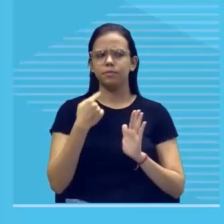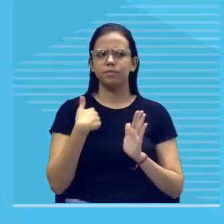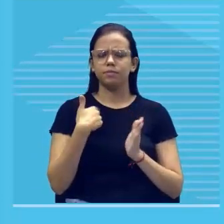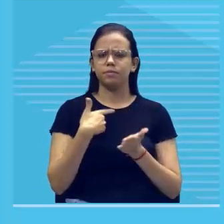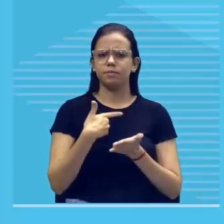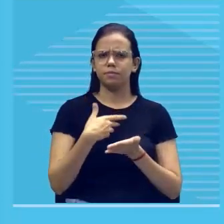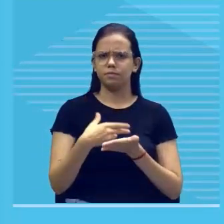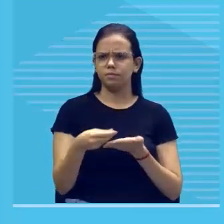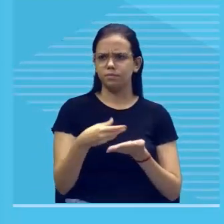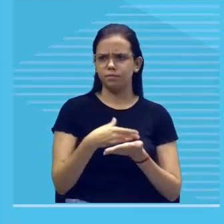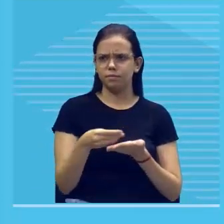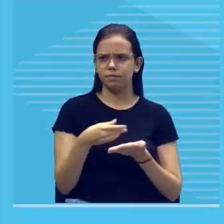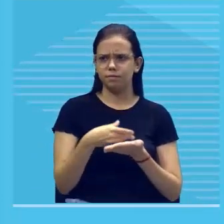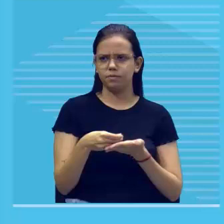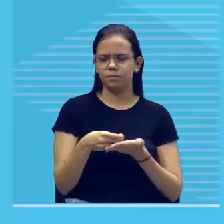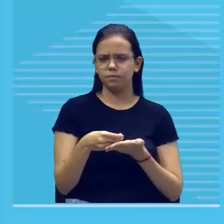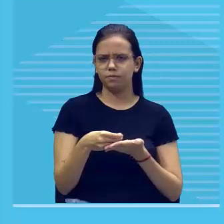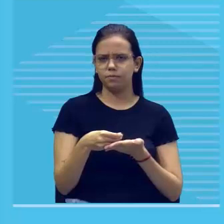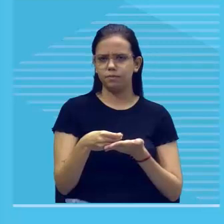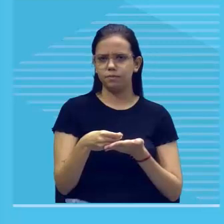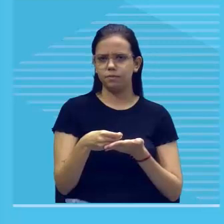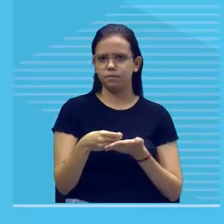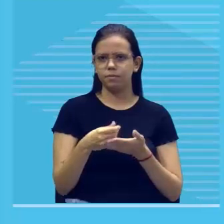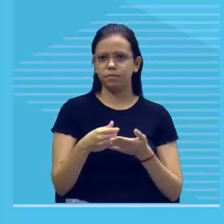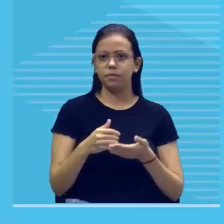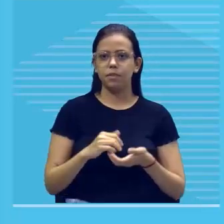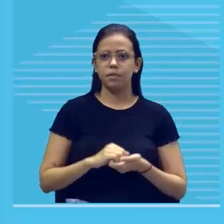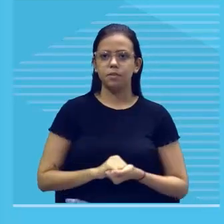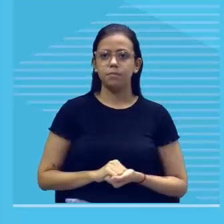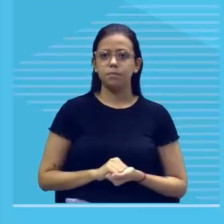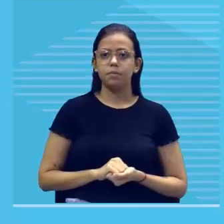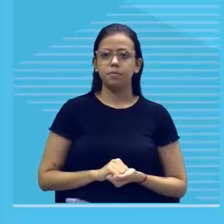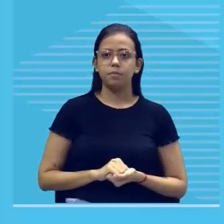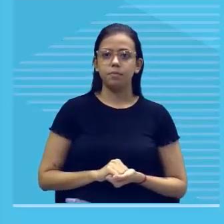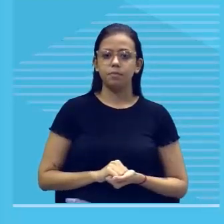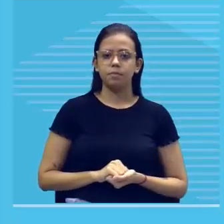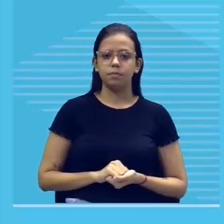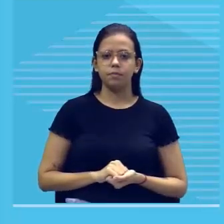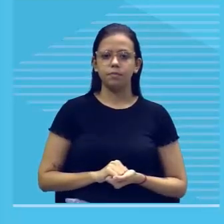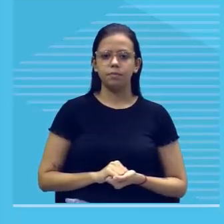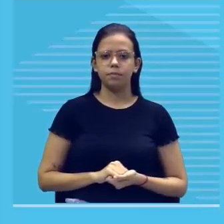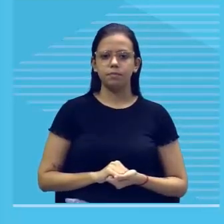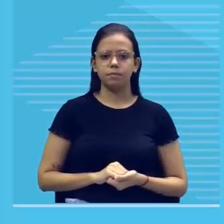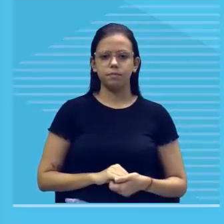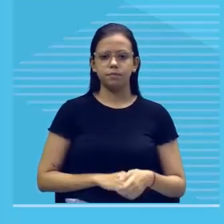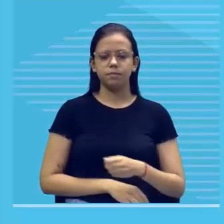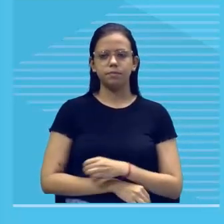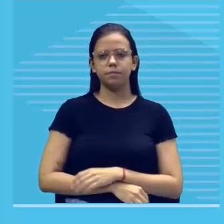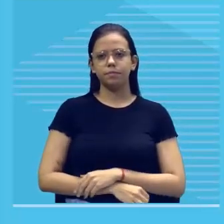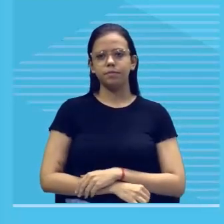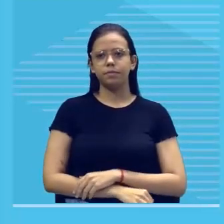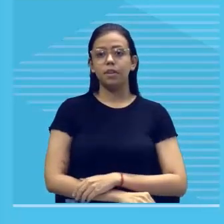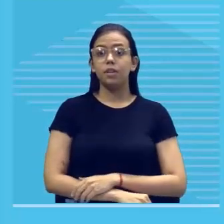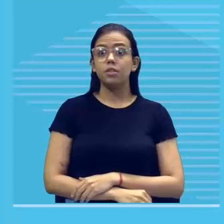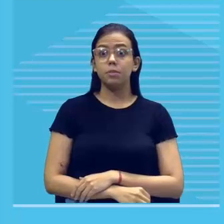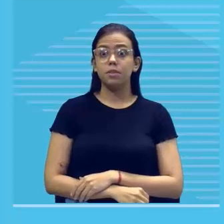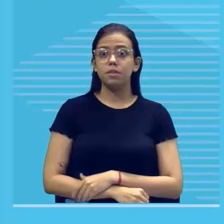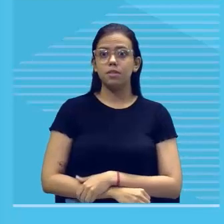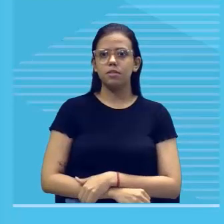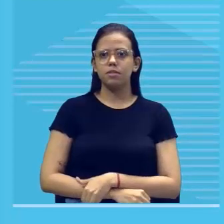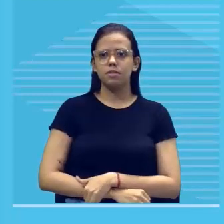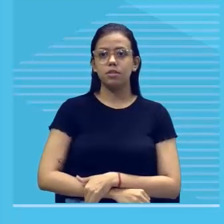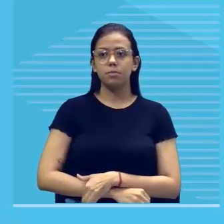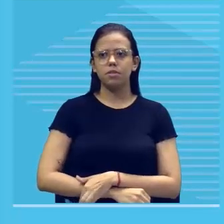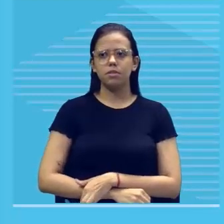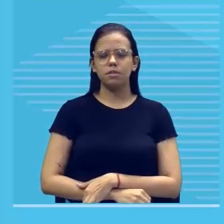páginas é diretamente proporcional então vai ficar sempre 60 sobre 120 jovens